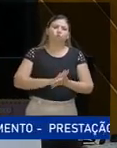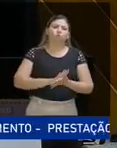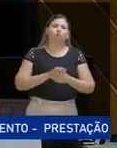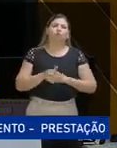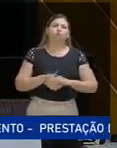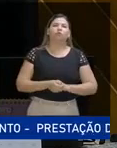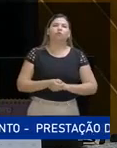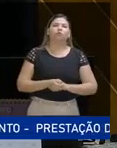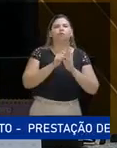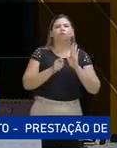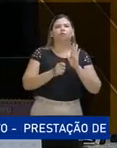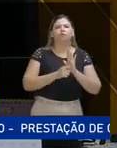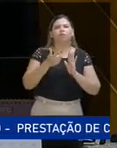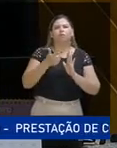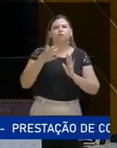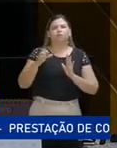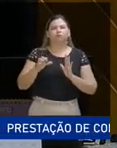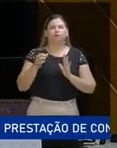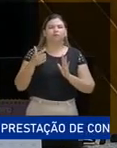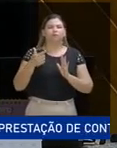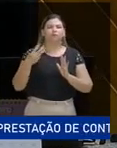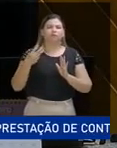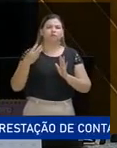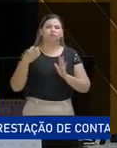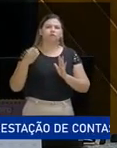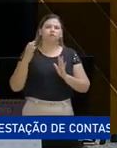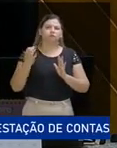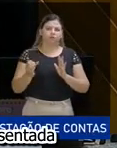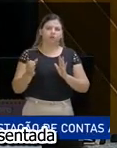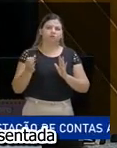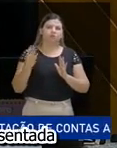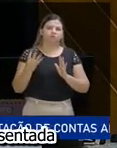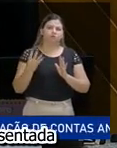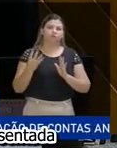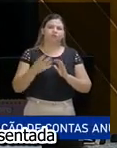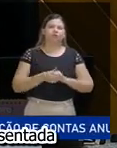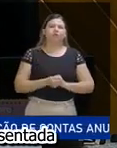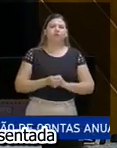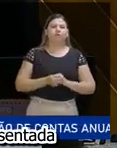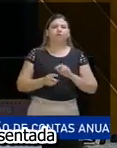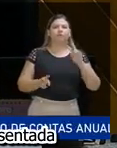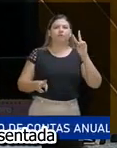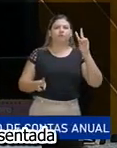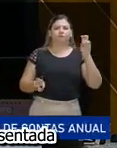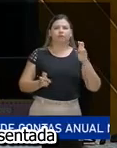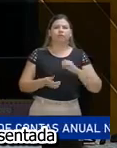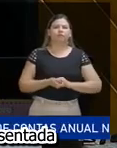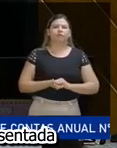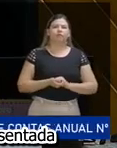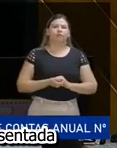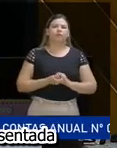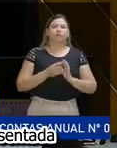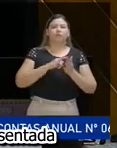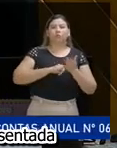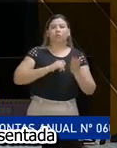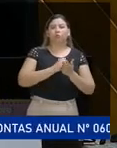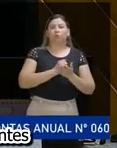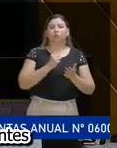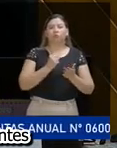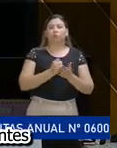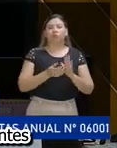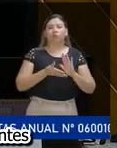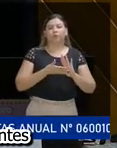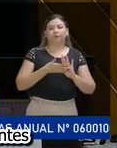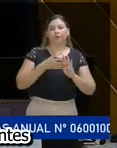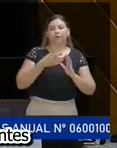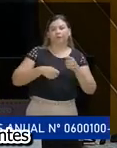da Resolução 23.604, o seguinte, aspas, documentação da prestação de contas deve ser apresentada de